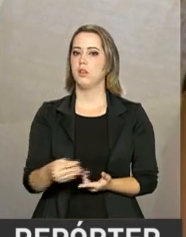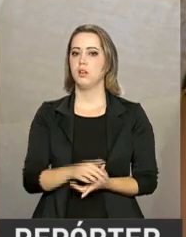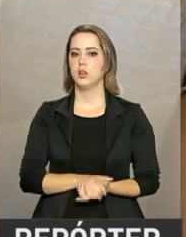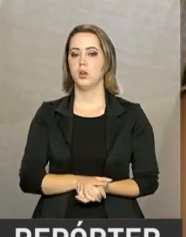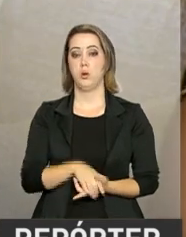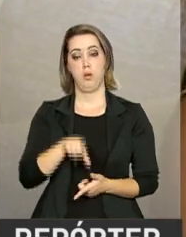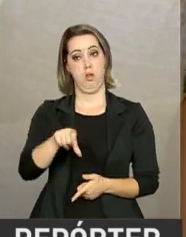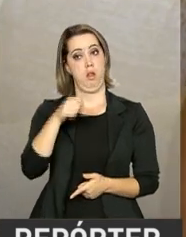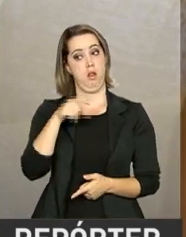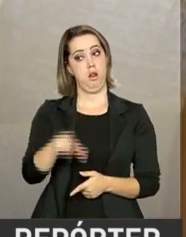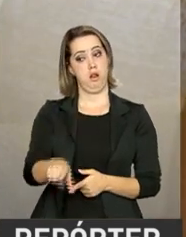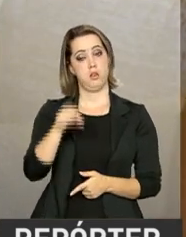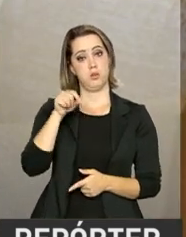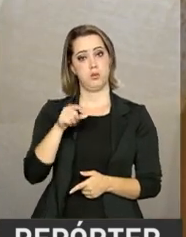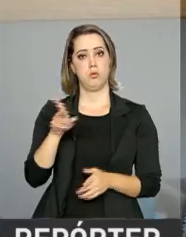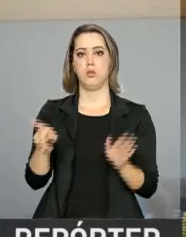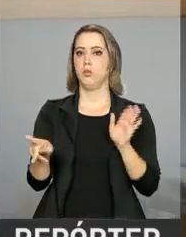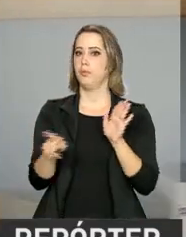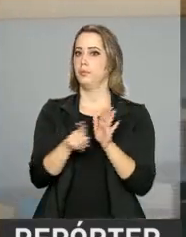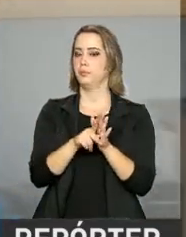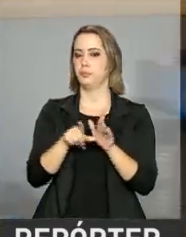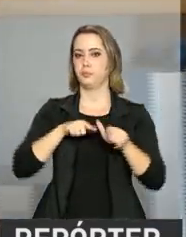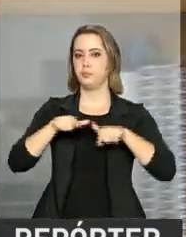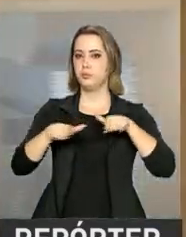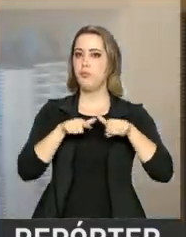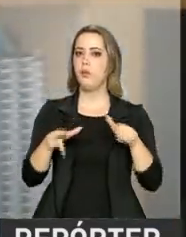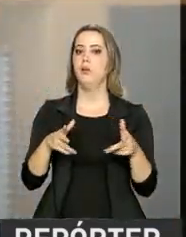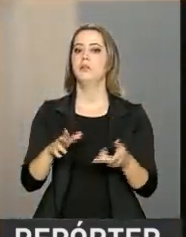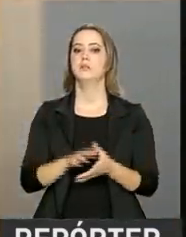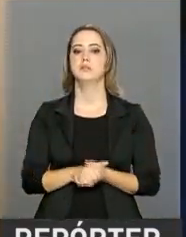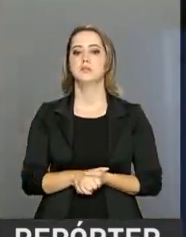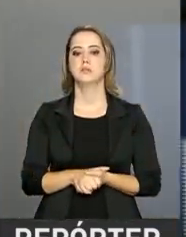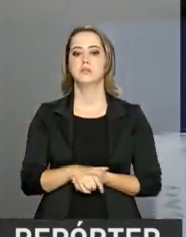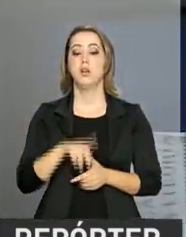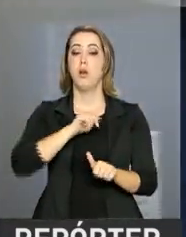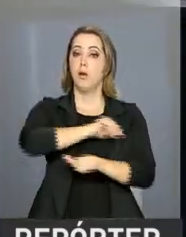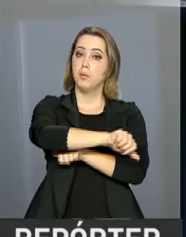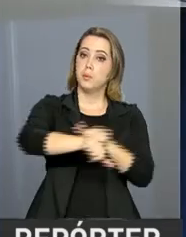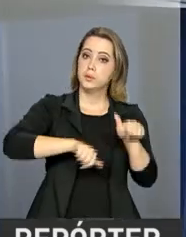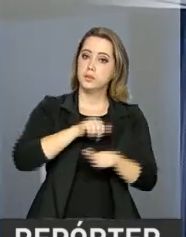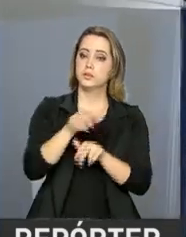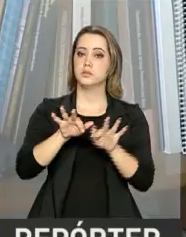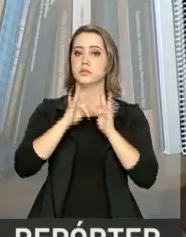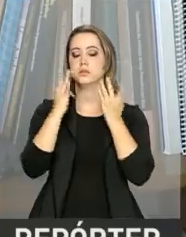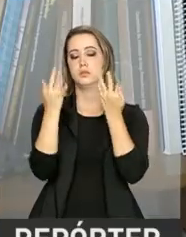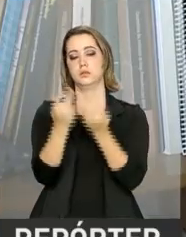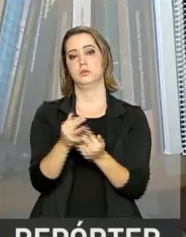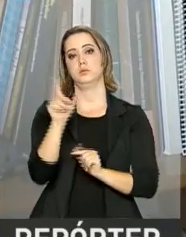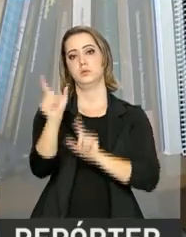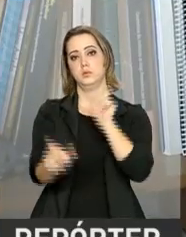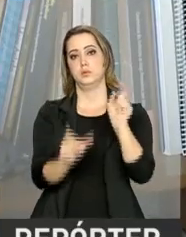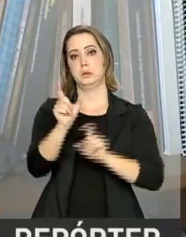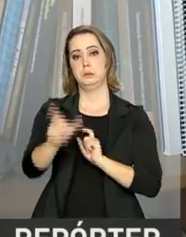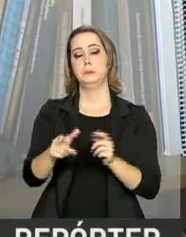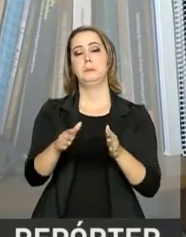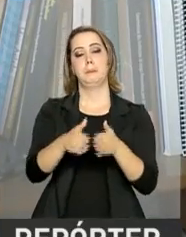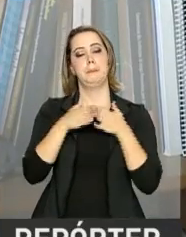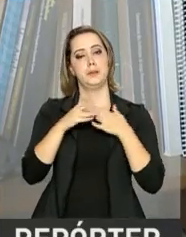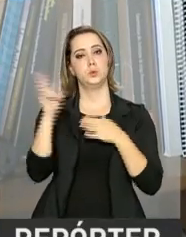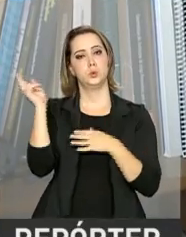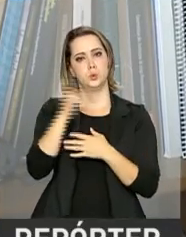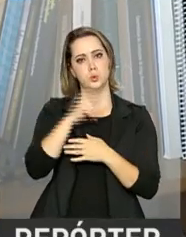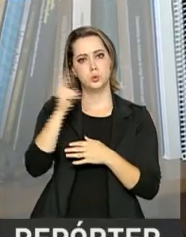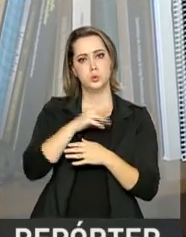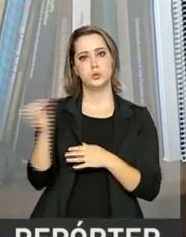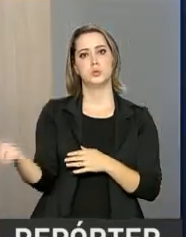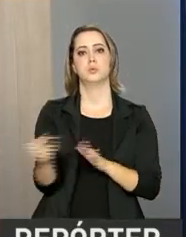Elas optaram pela vida profissional. Para a pesquisadora, a mudança na configuração familiar do brasileiro pede urgência por uma reforma